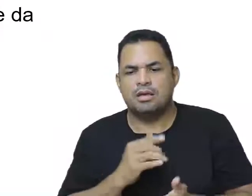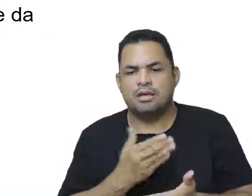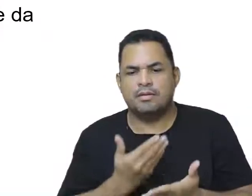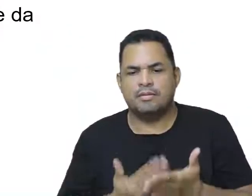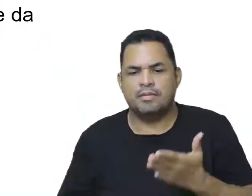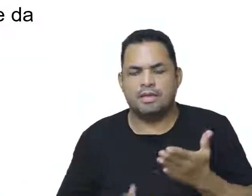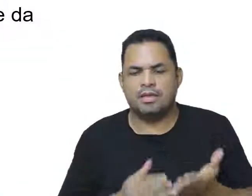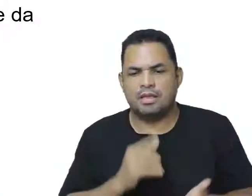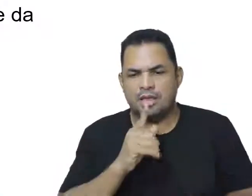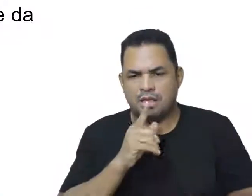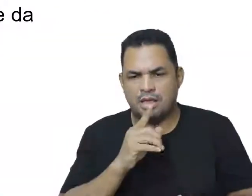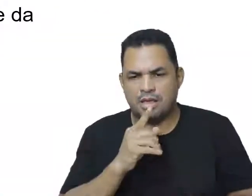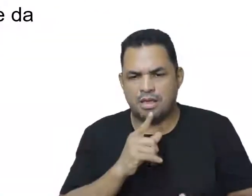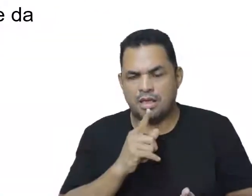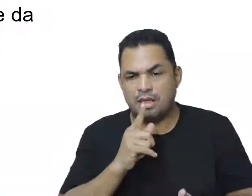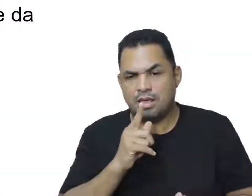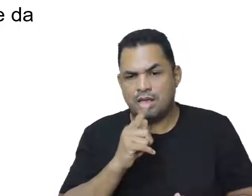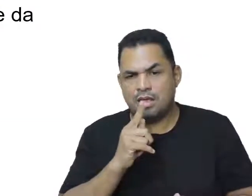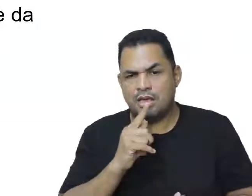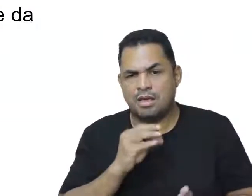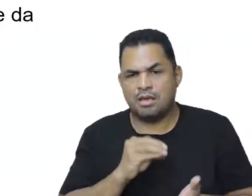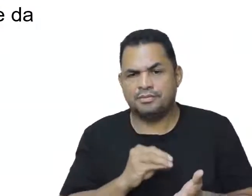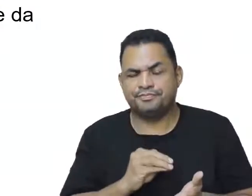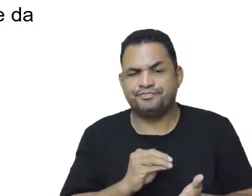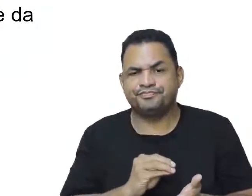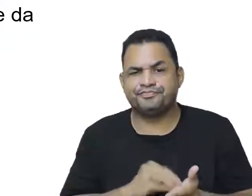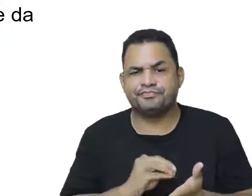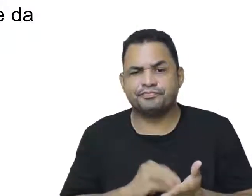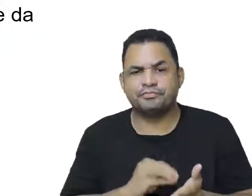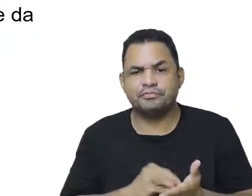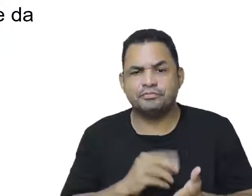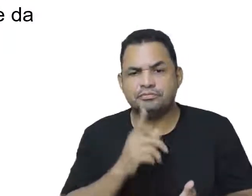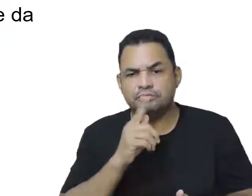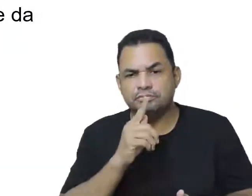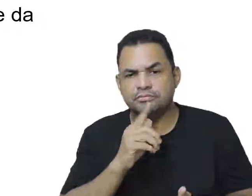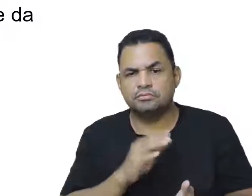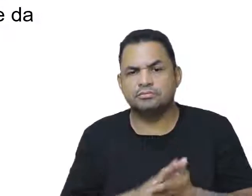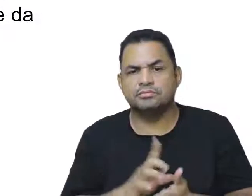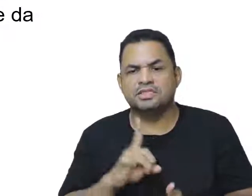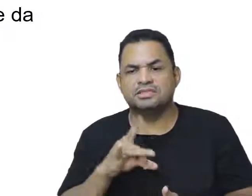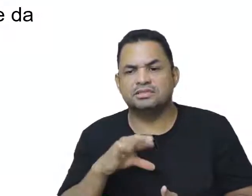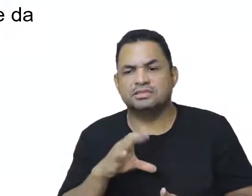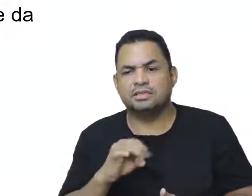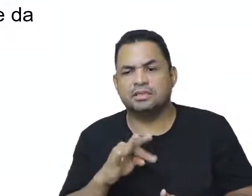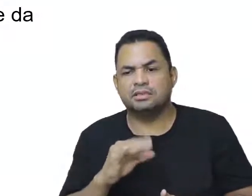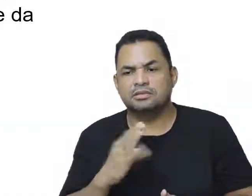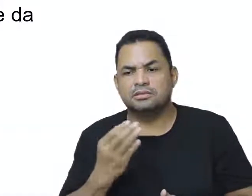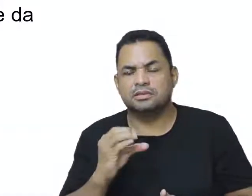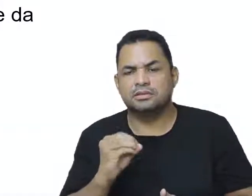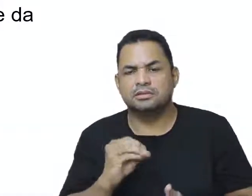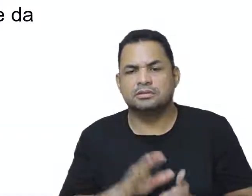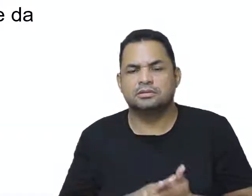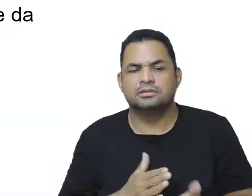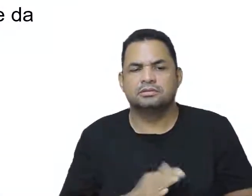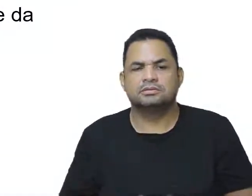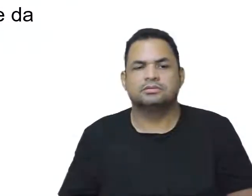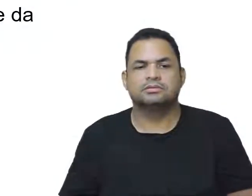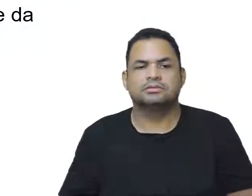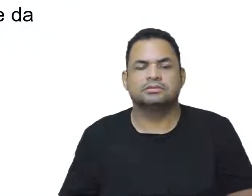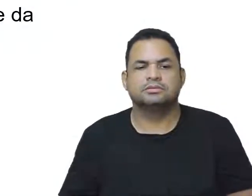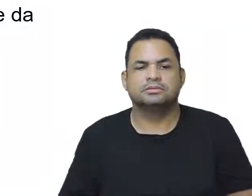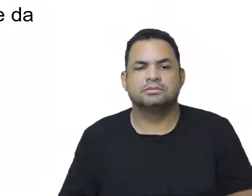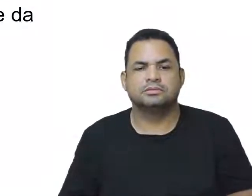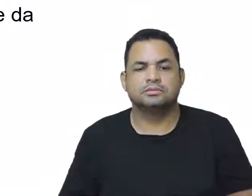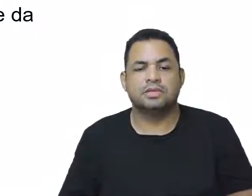desidratação. É uma coisa importante também que eu não falei, né? A questão da desidratação, a pele também impede aí que a gente perca muito líquido, tá bom?